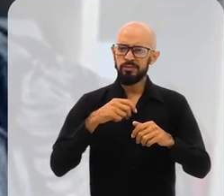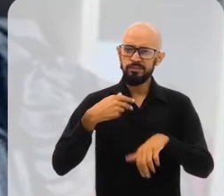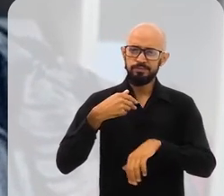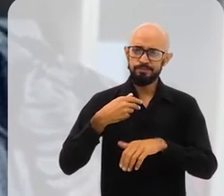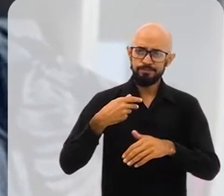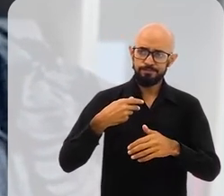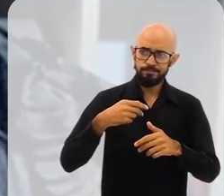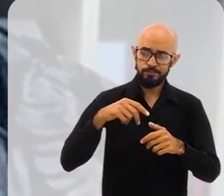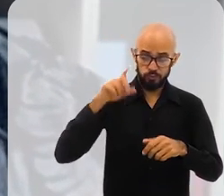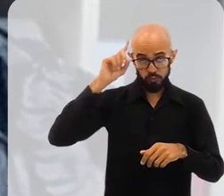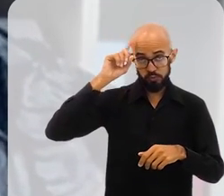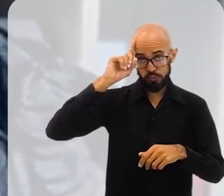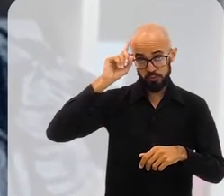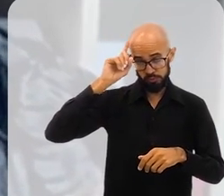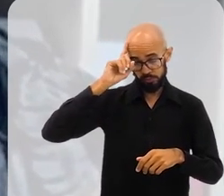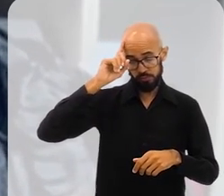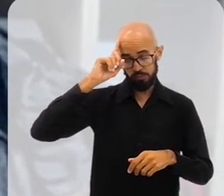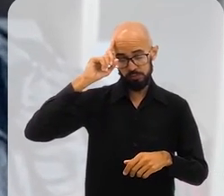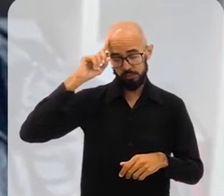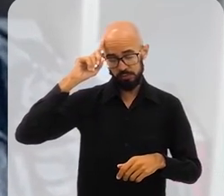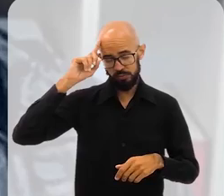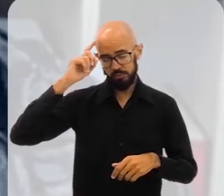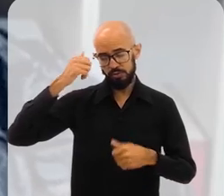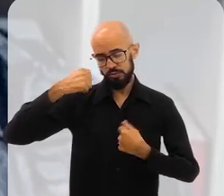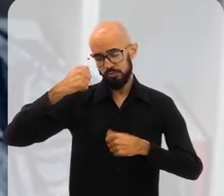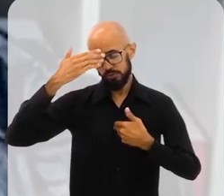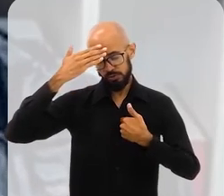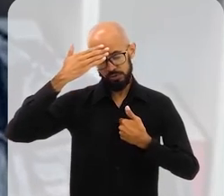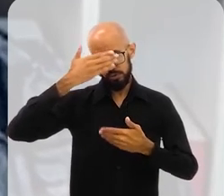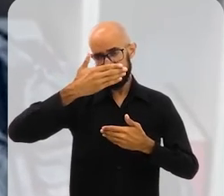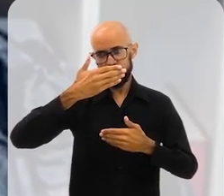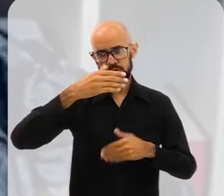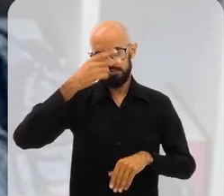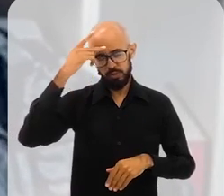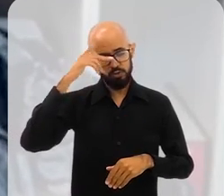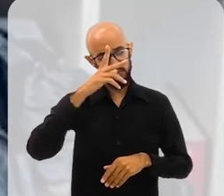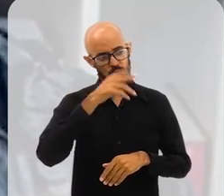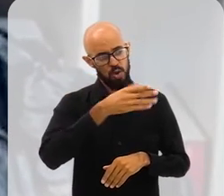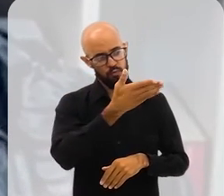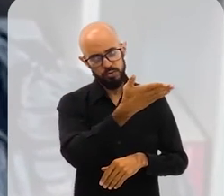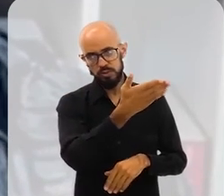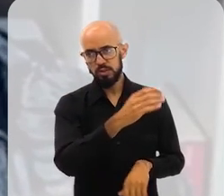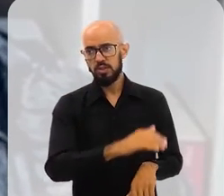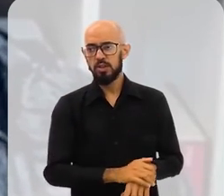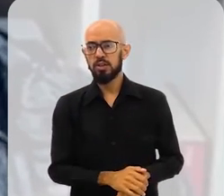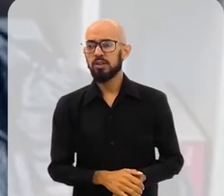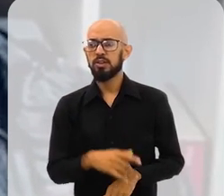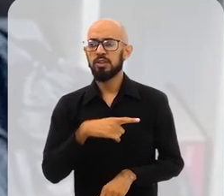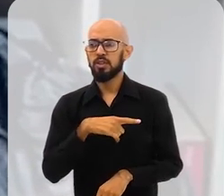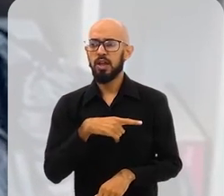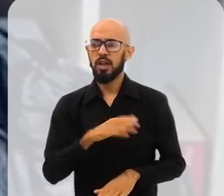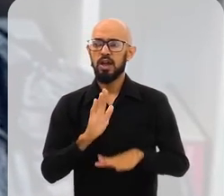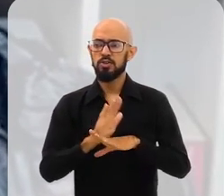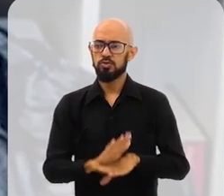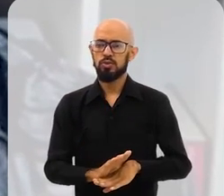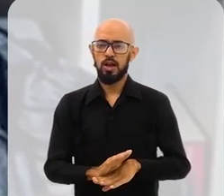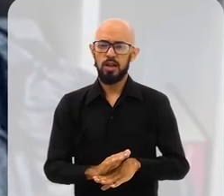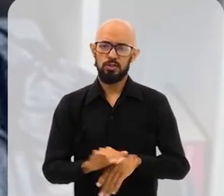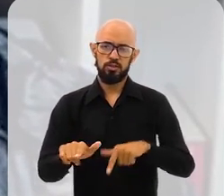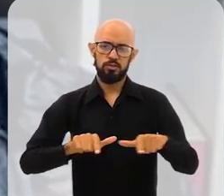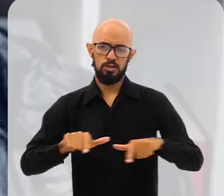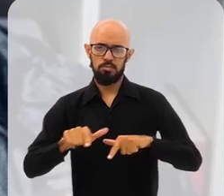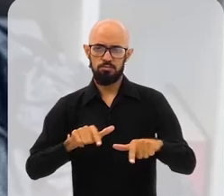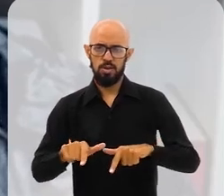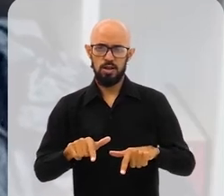Tem se tornado cada vez mais presente de cada vez mais portão dente aí nós temos que agradecer o pessoas como você aqui tem